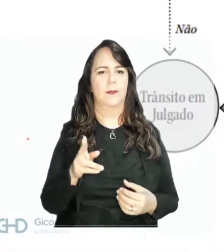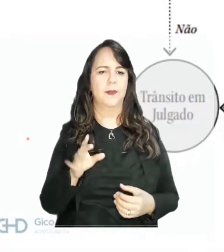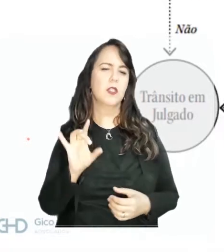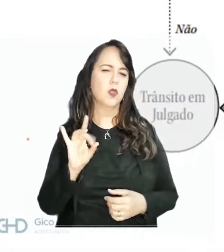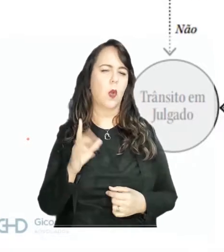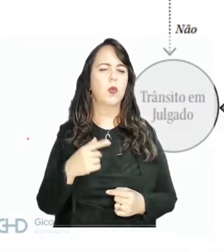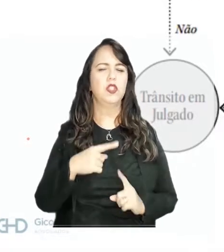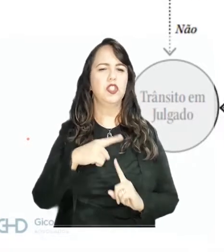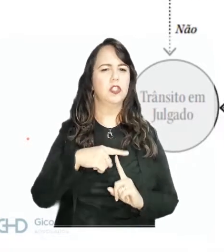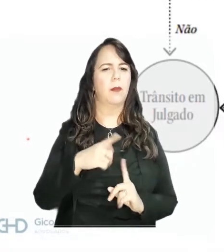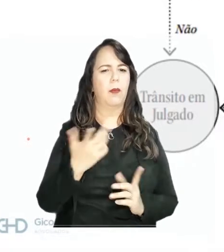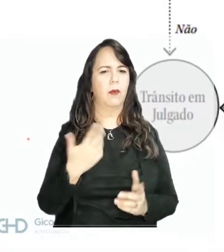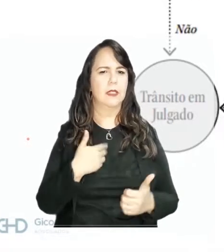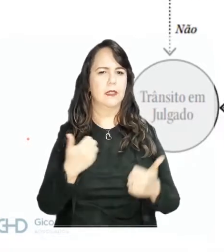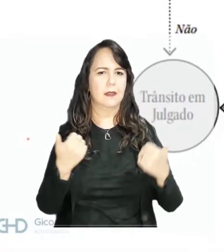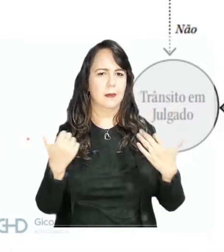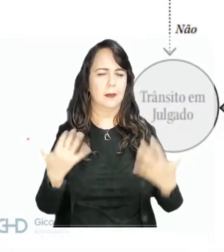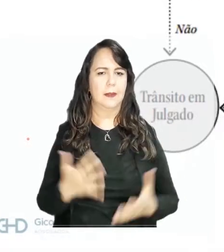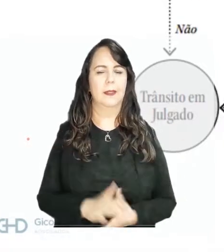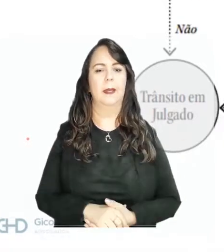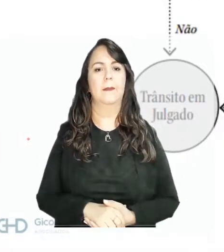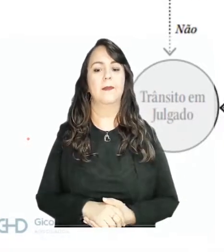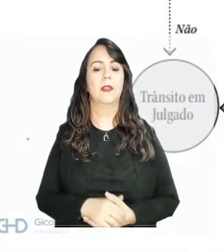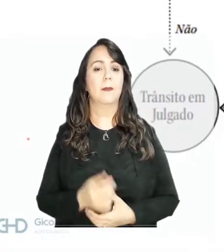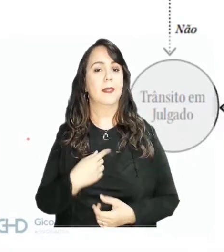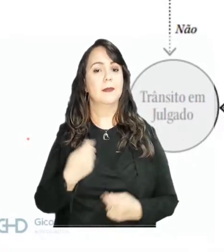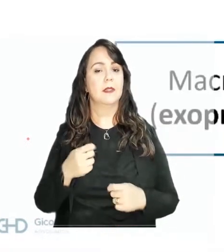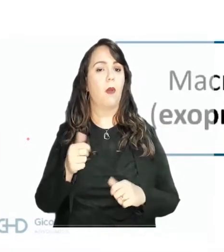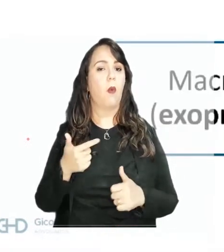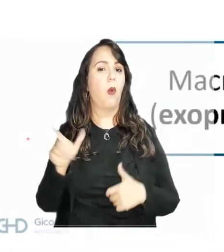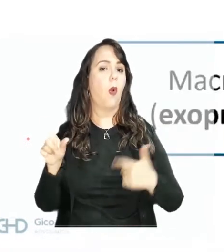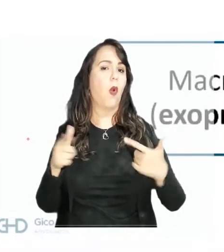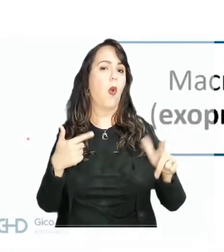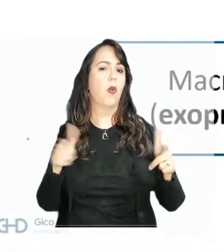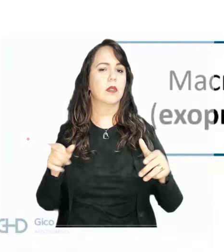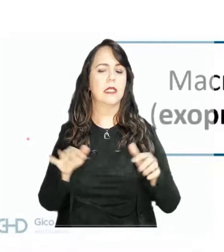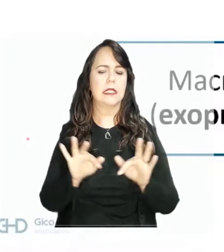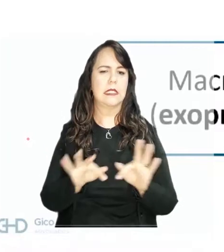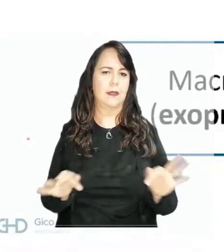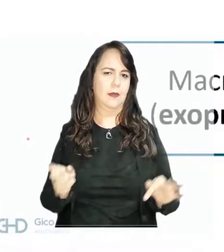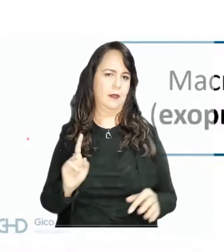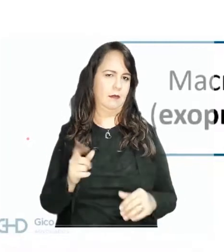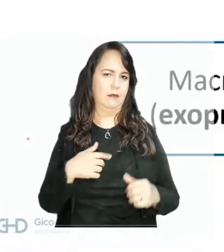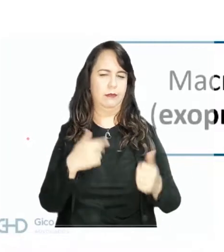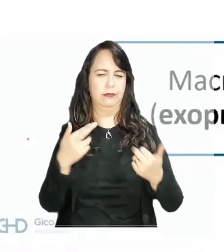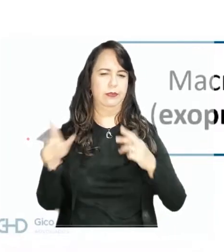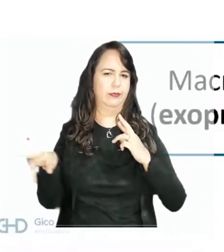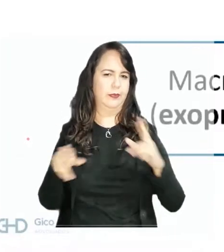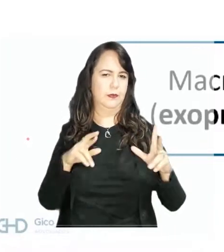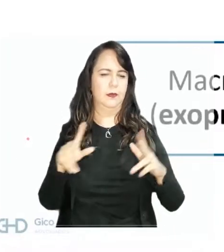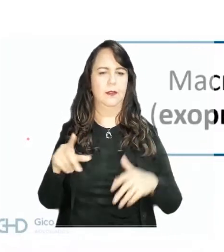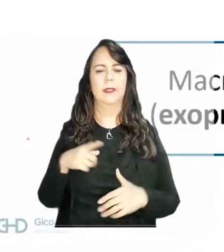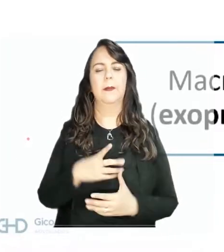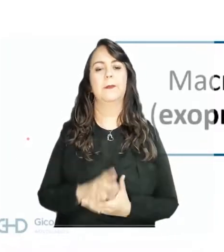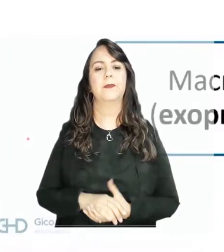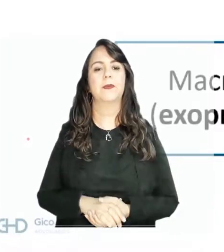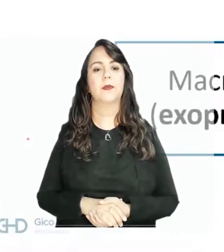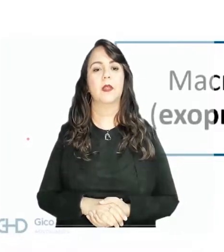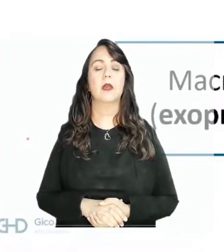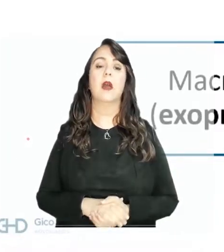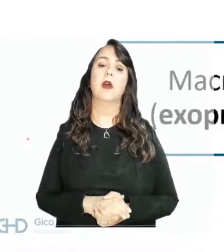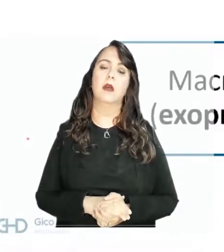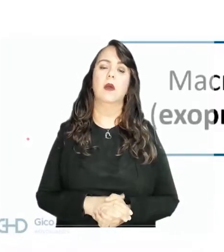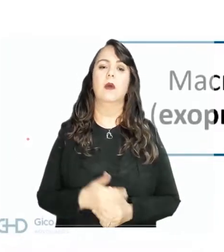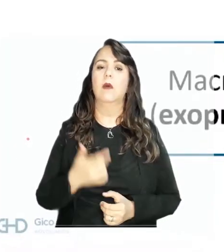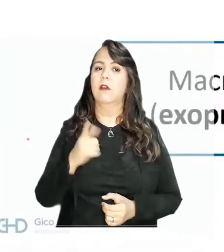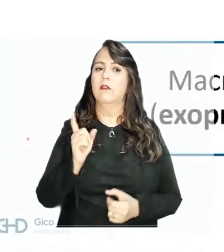outras ferramentas que não a mera e simples hermenêutica. Ok? Então, nesse sentido, e voltando à ideia de que o judiciário é uma